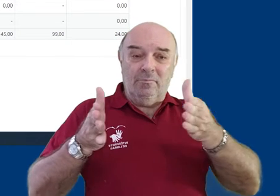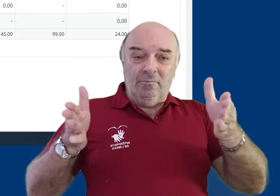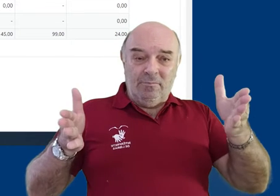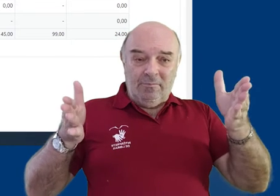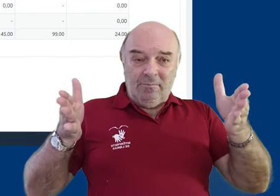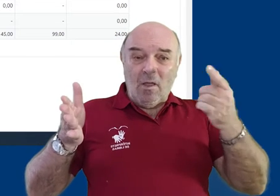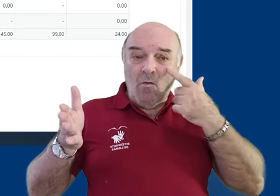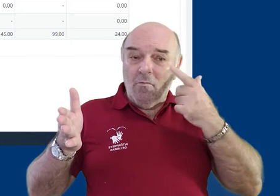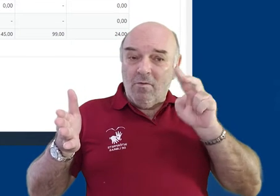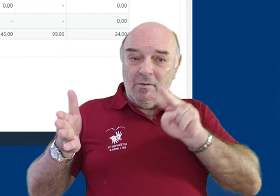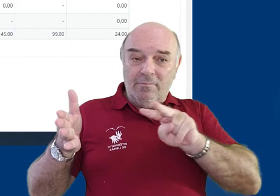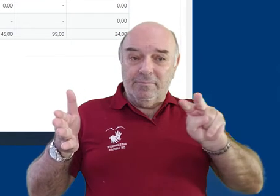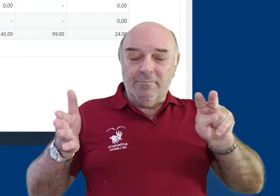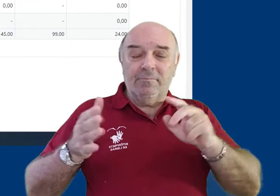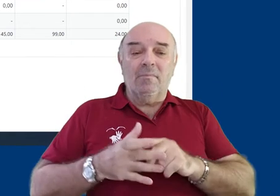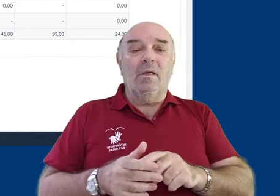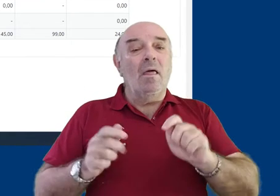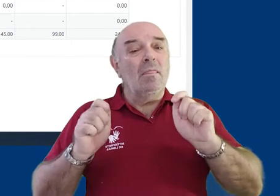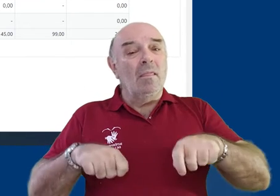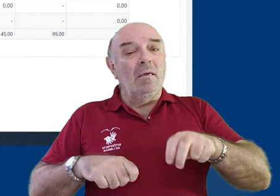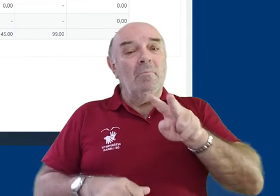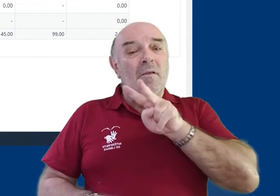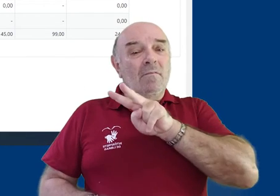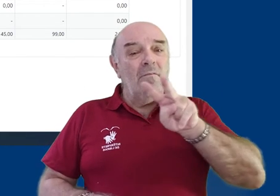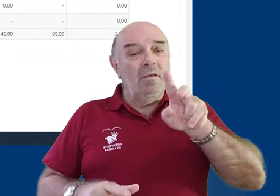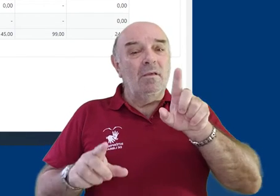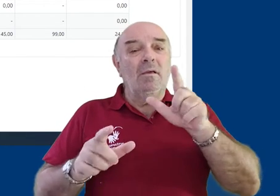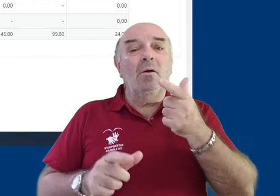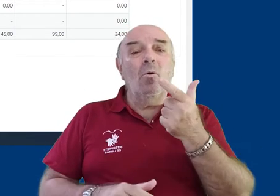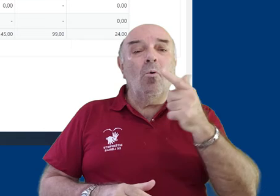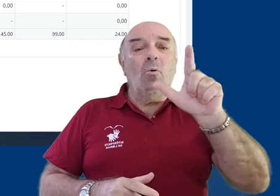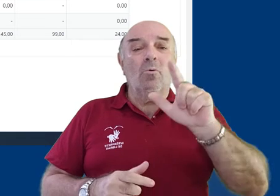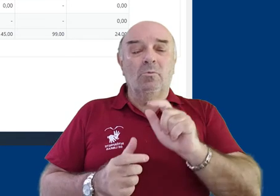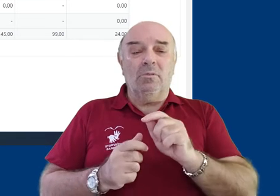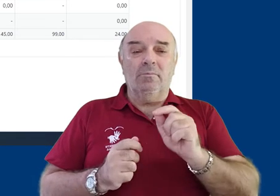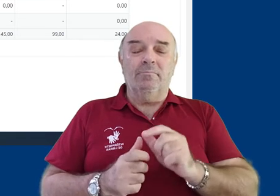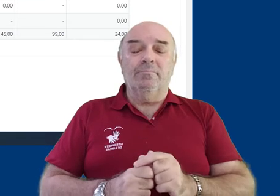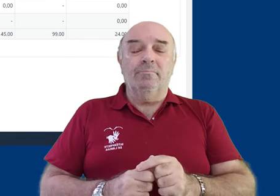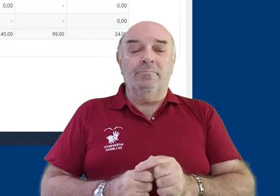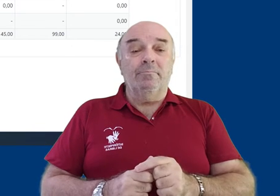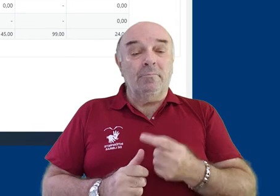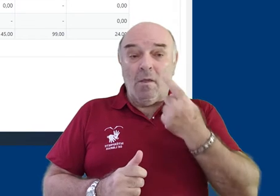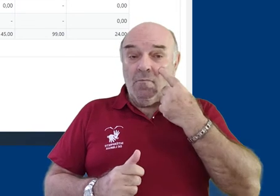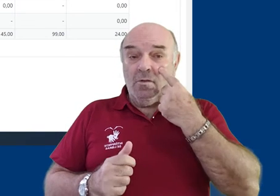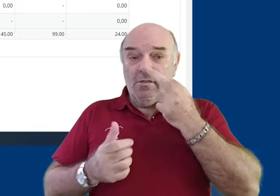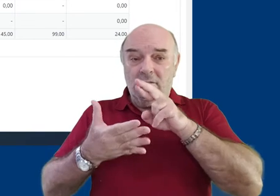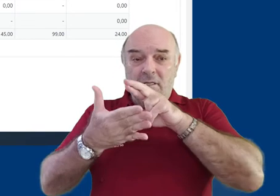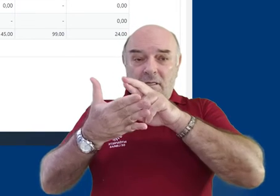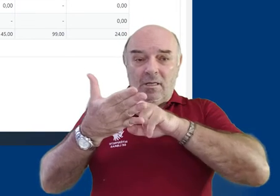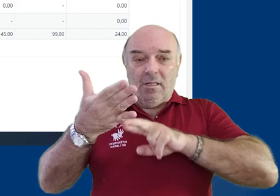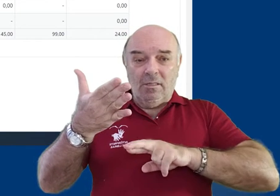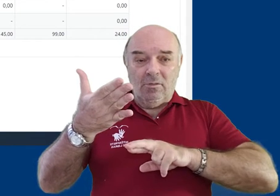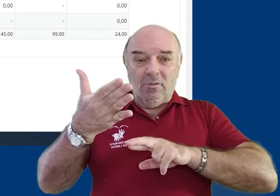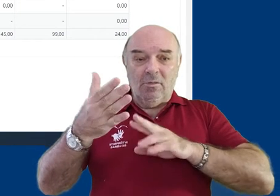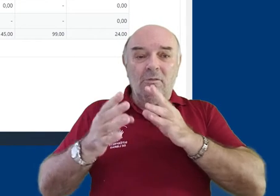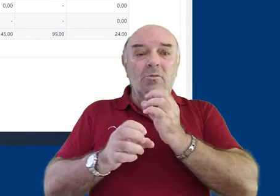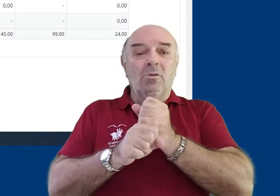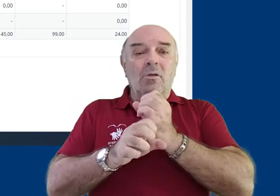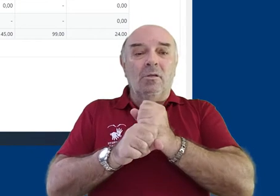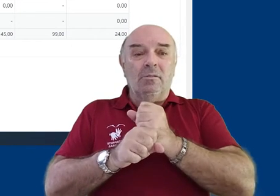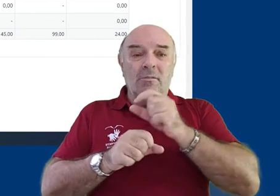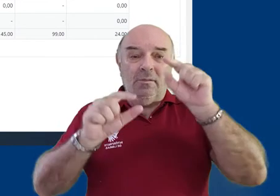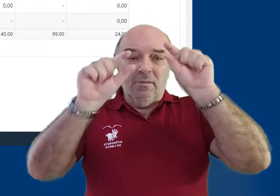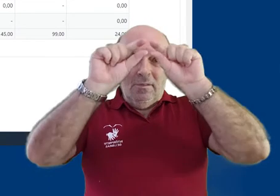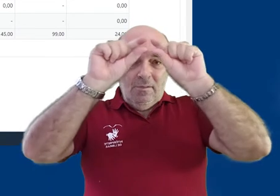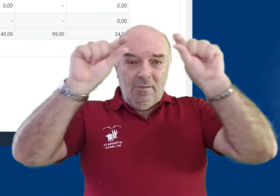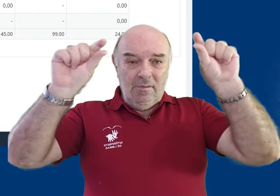vídeos é possível acessar outros modos de visualização é reparem que no relatório de